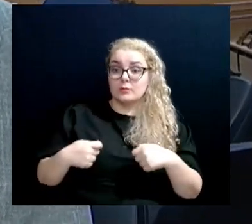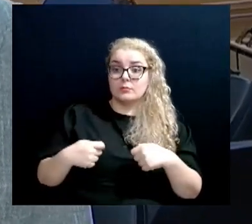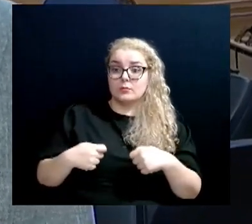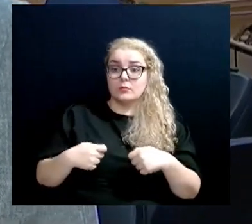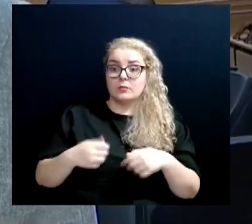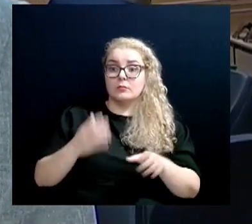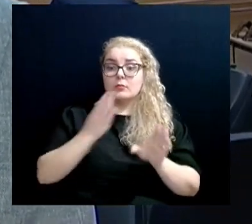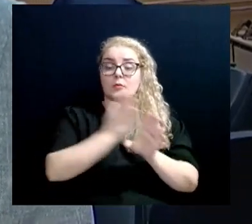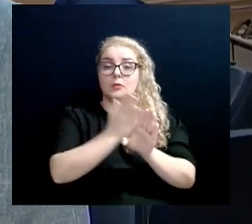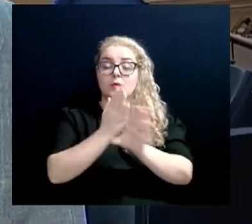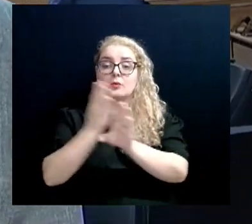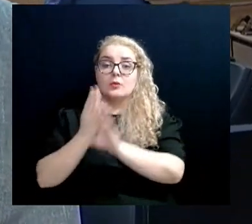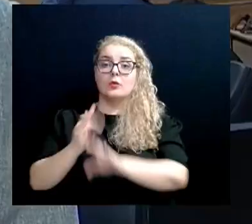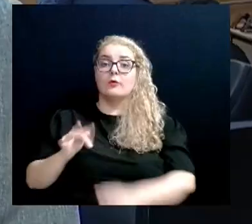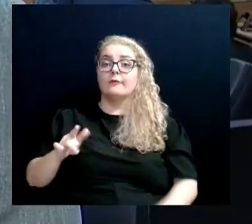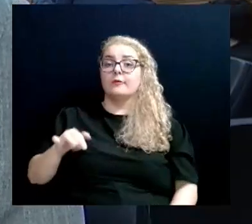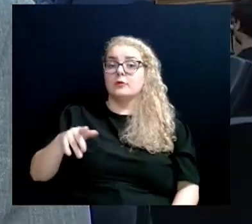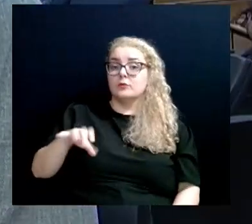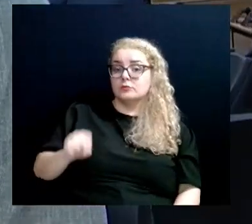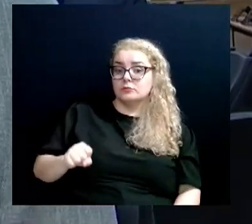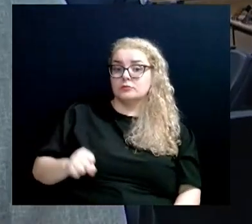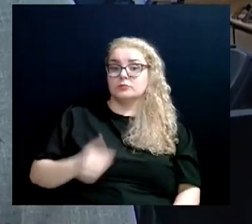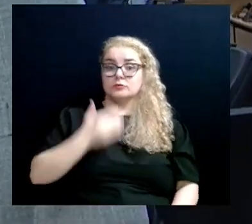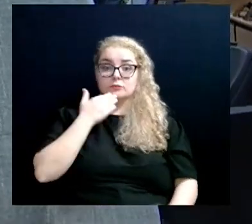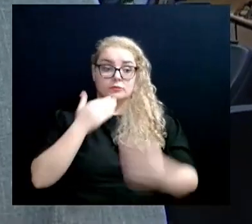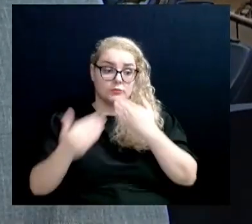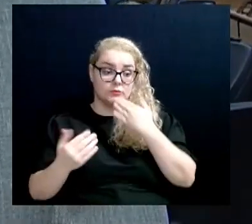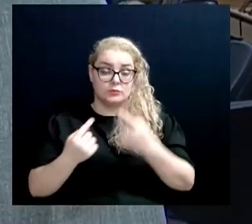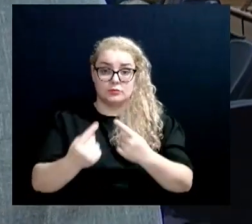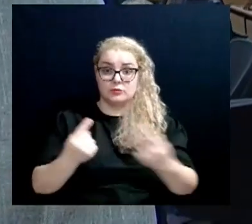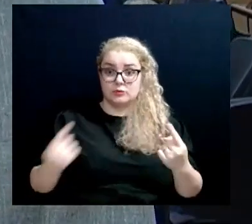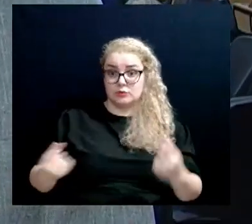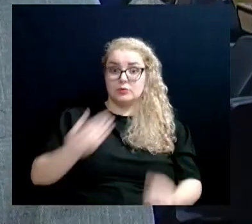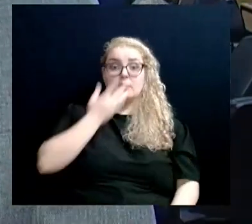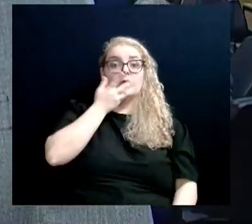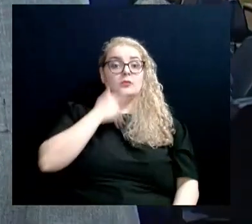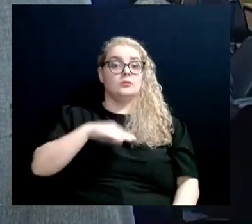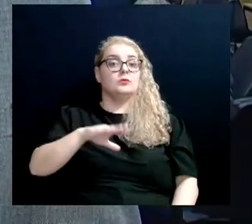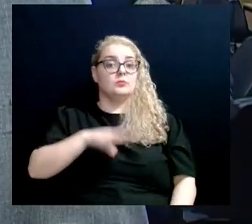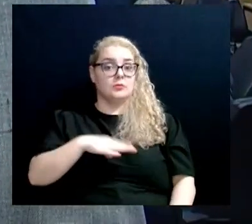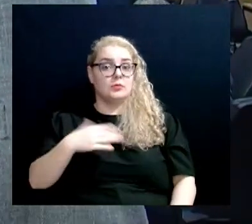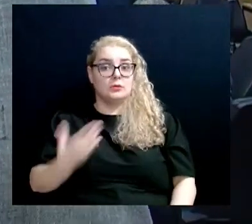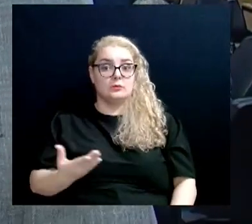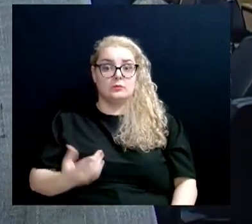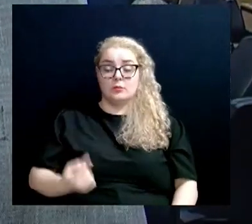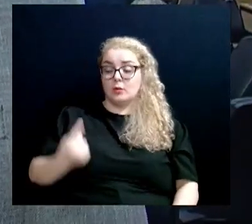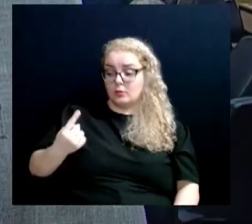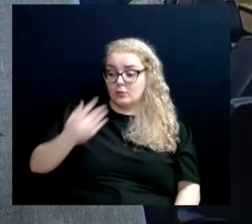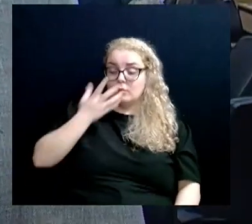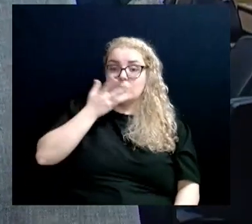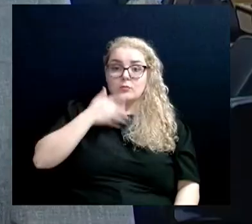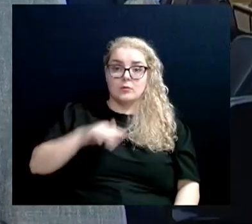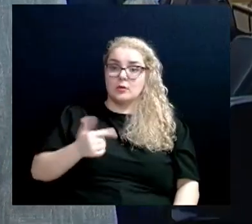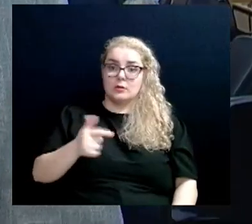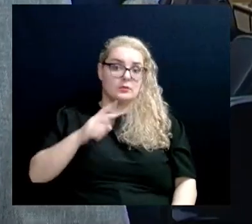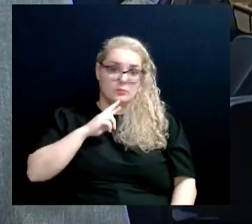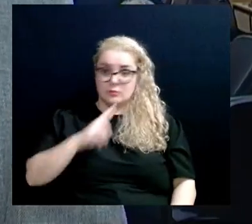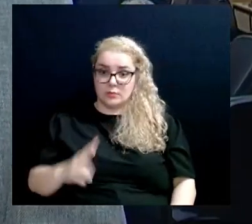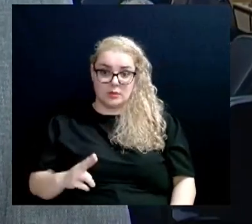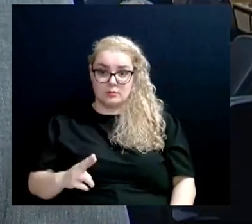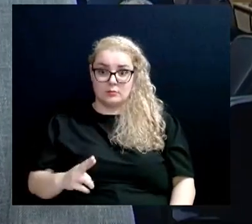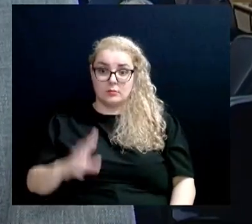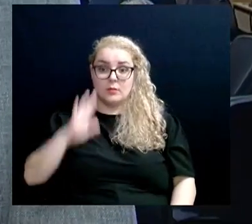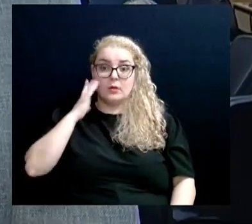identificar os fluxos, as demandas de cada criança no município. Uma criança sem resposta. Acho que